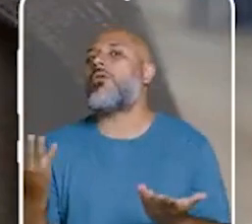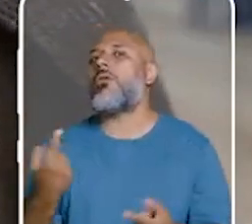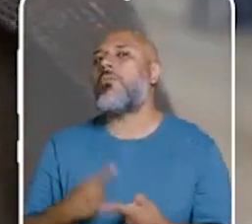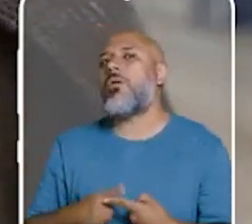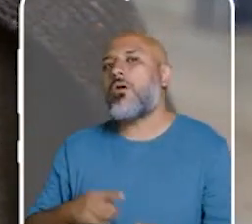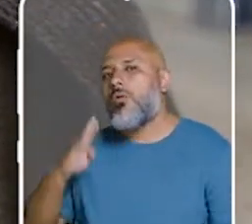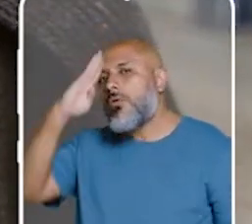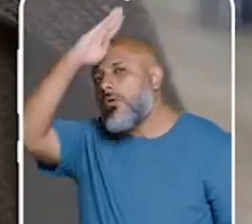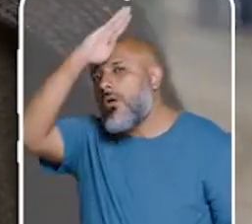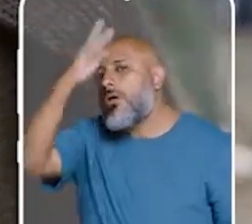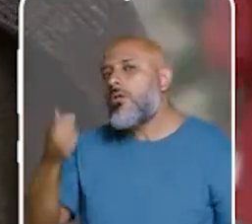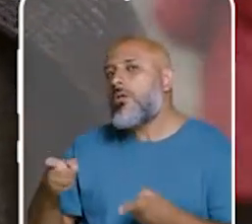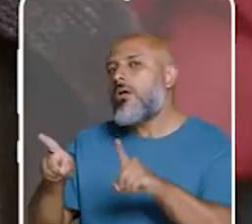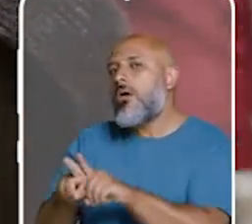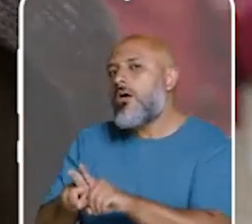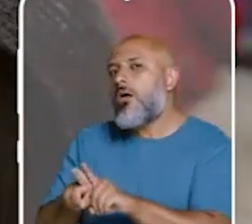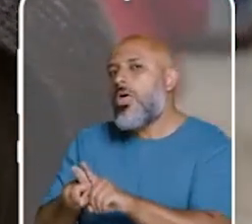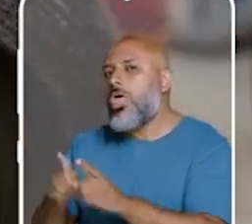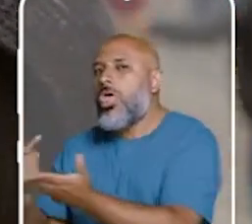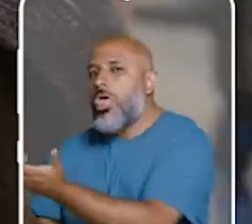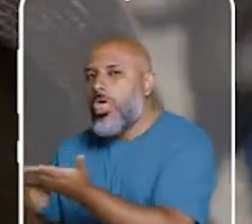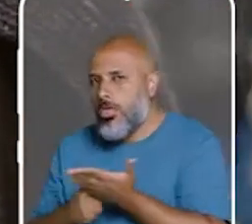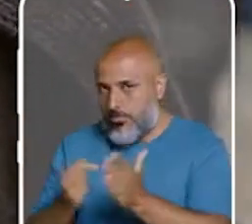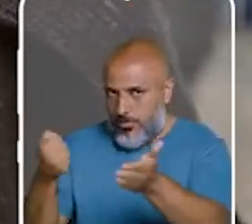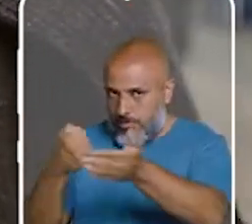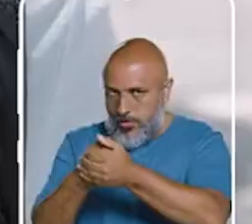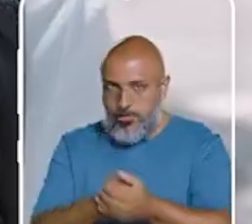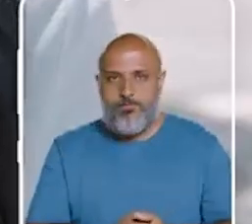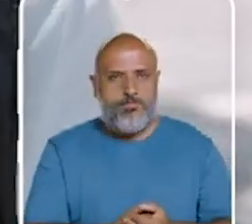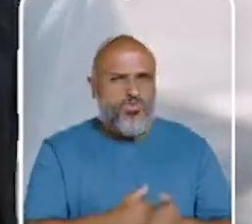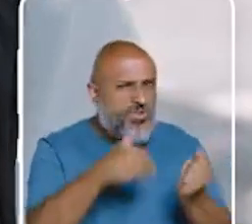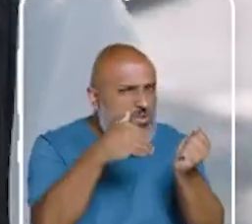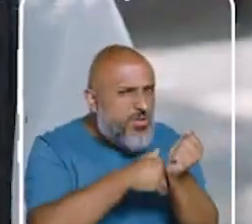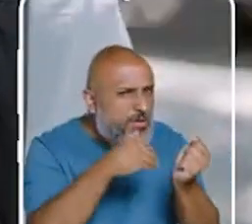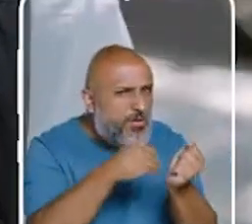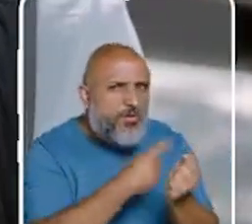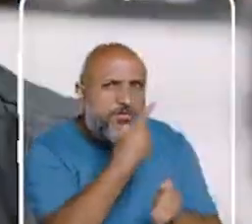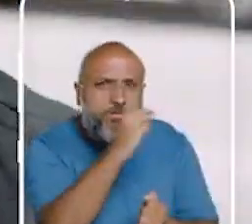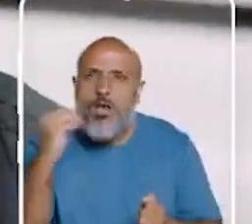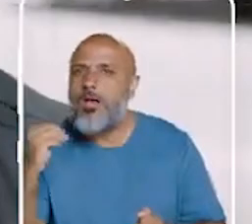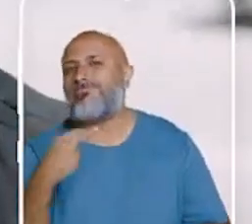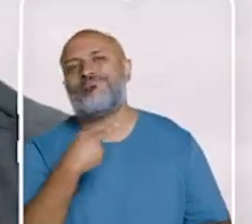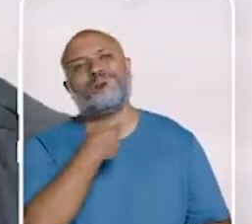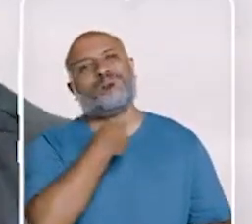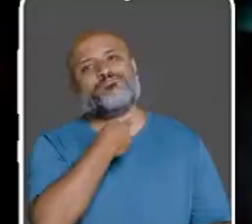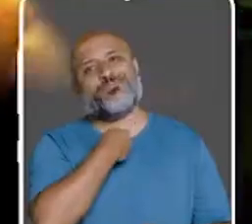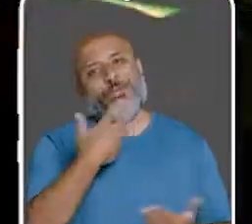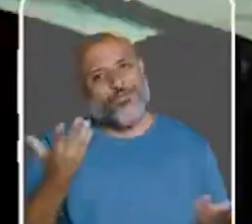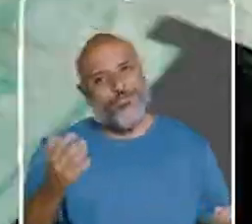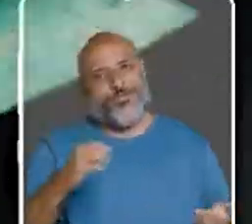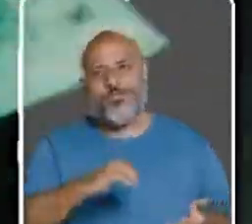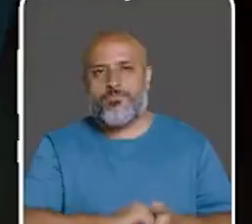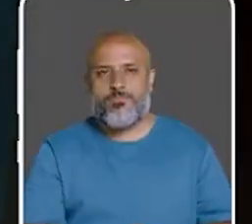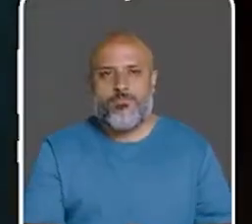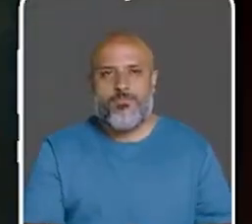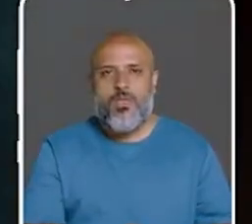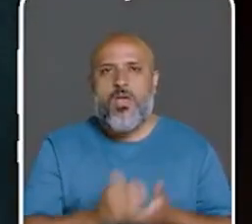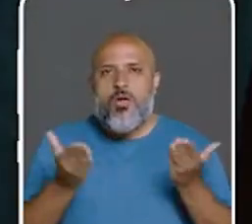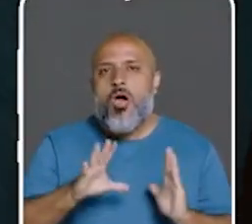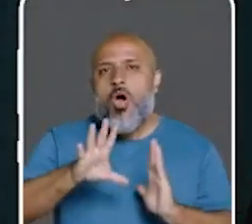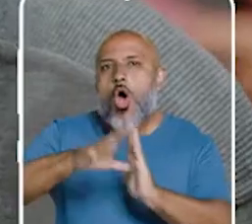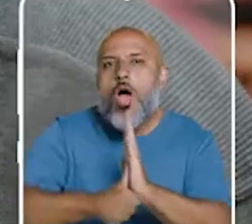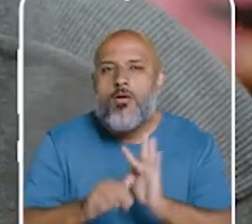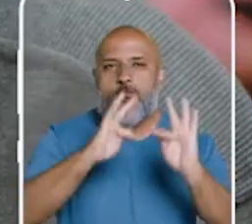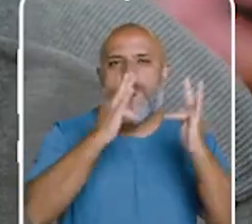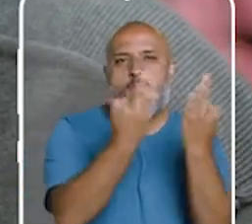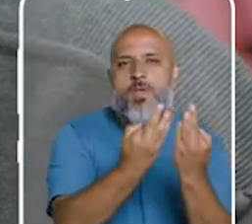garante que o Bolsonaro não está aliado com alguém que desviou alguma coisa e está em oculto? Sigilo de 100 anos. Não pode, né, gente? Agora